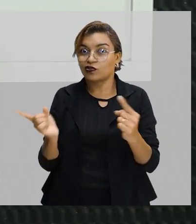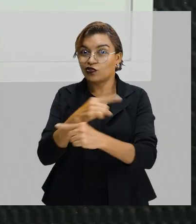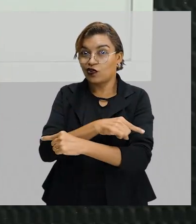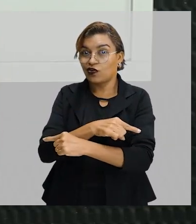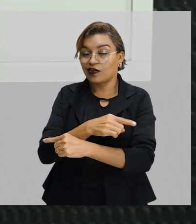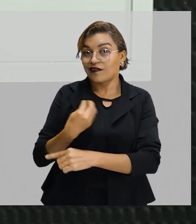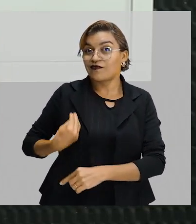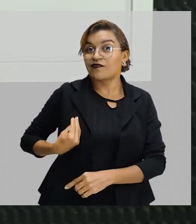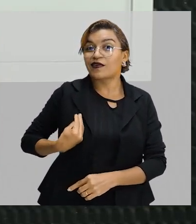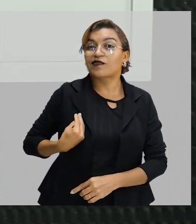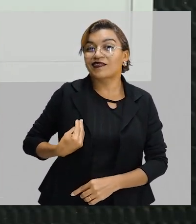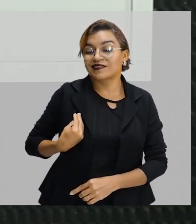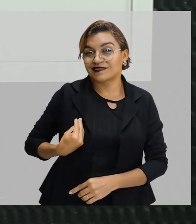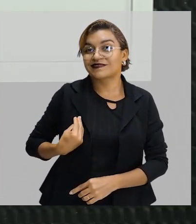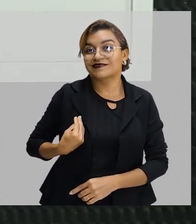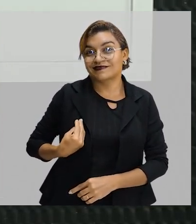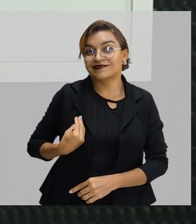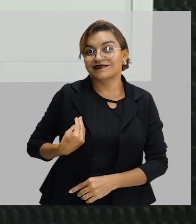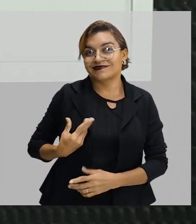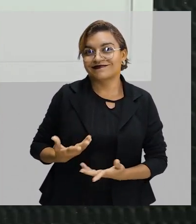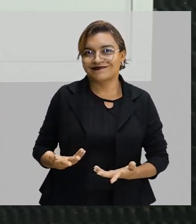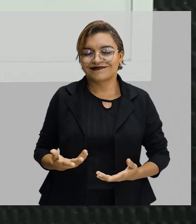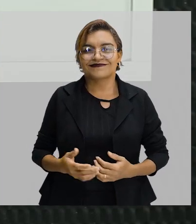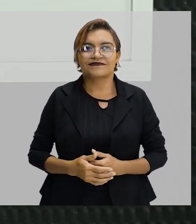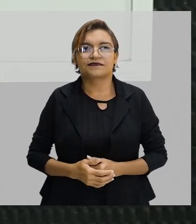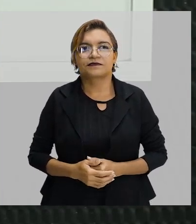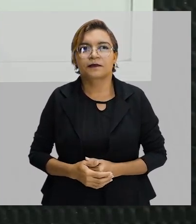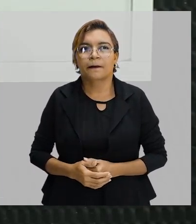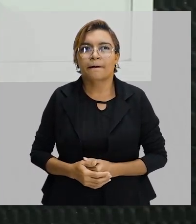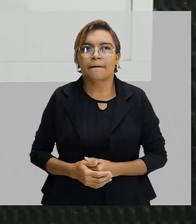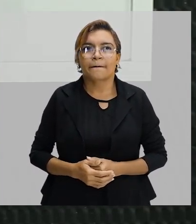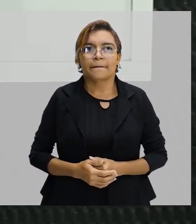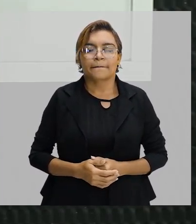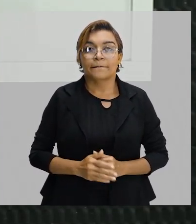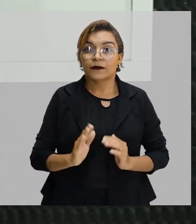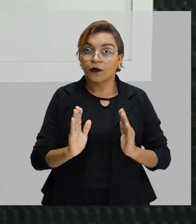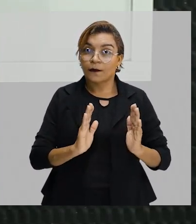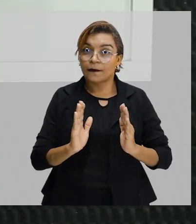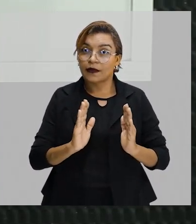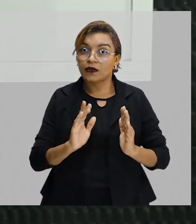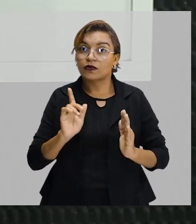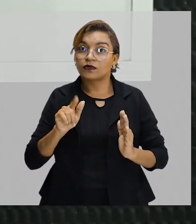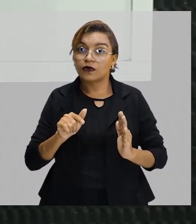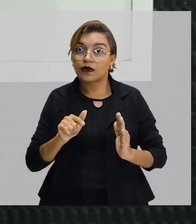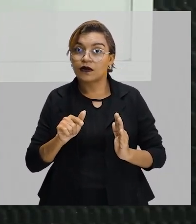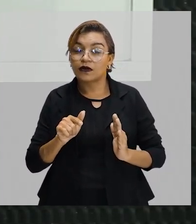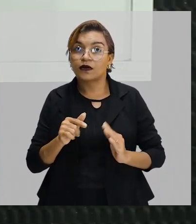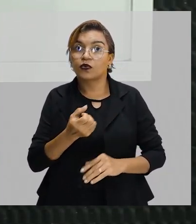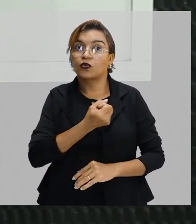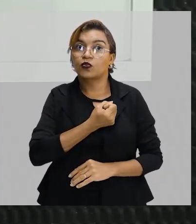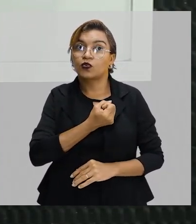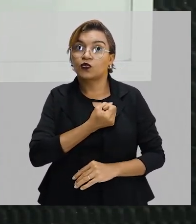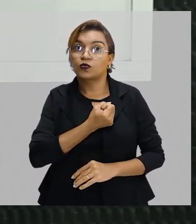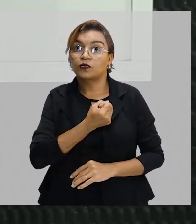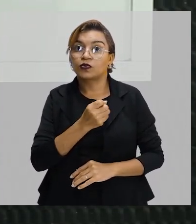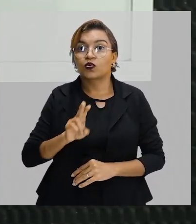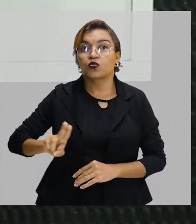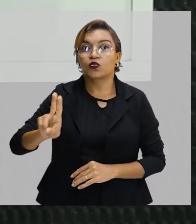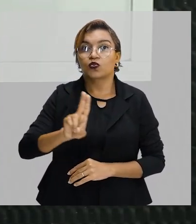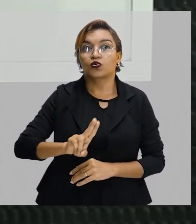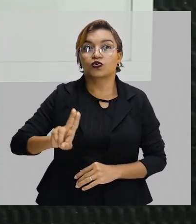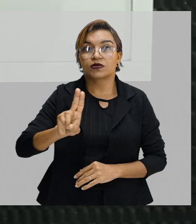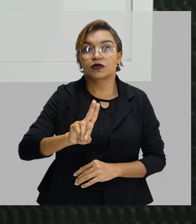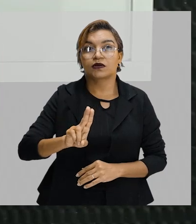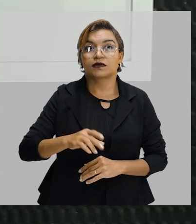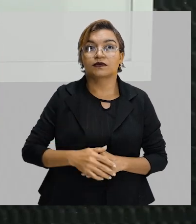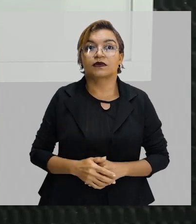inverso do período, o período é o inverso da frequência. E esse período, a unidade que nós iremos trabalhar com ele é o